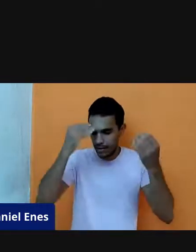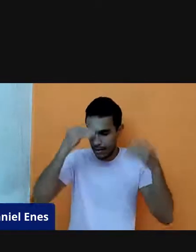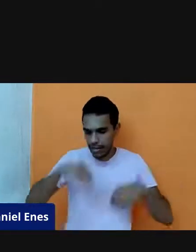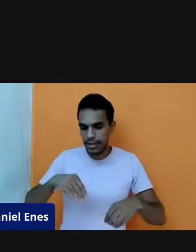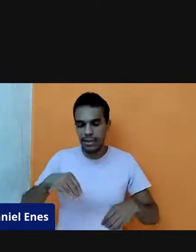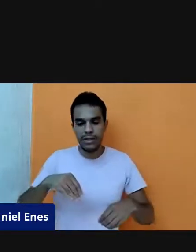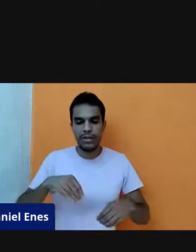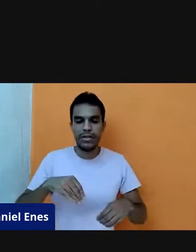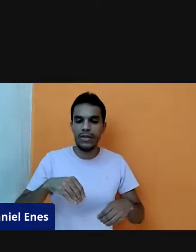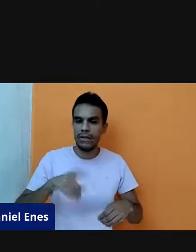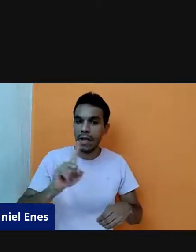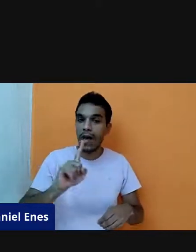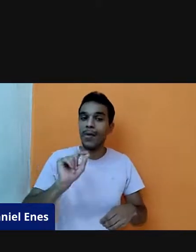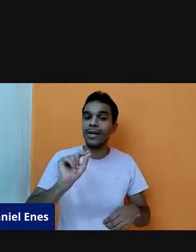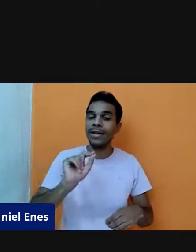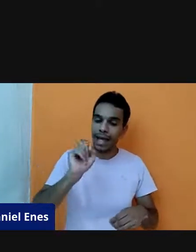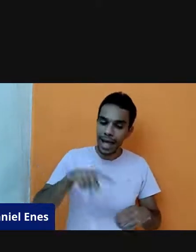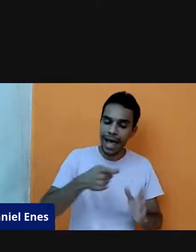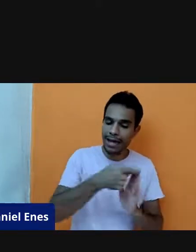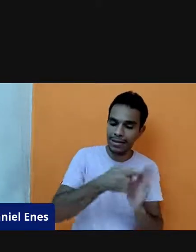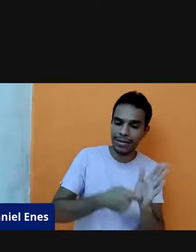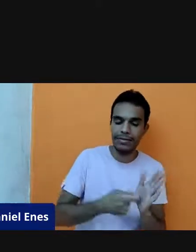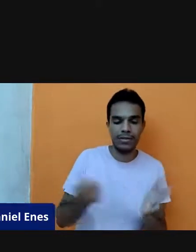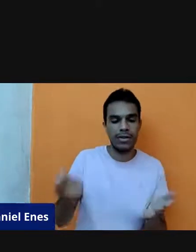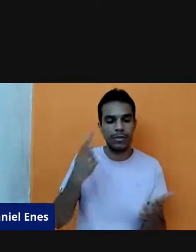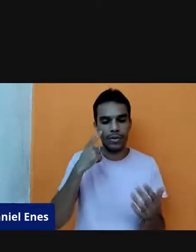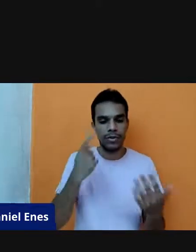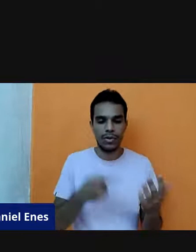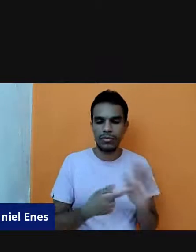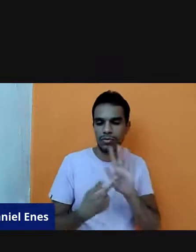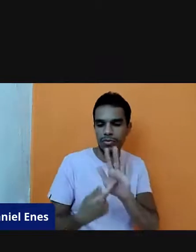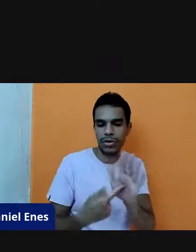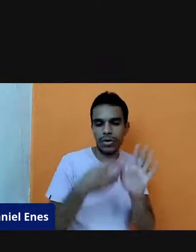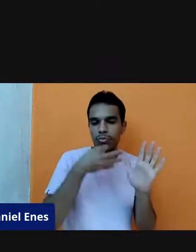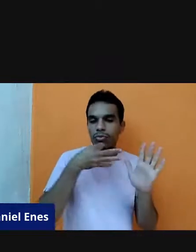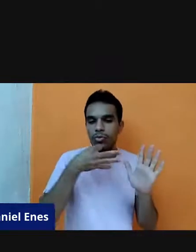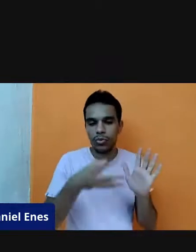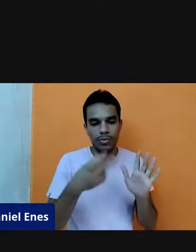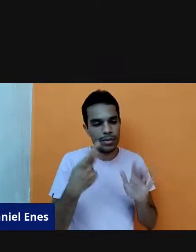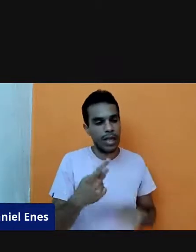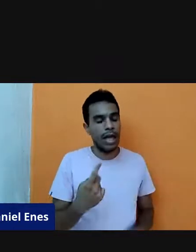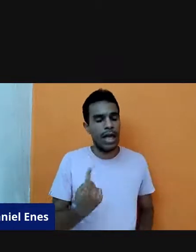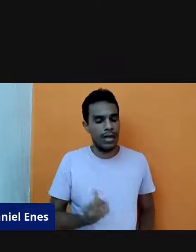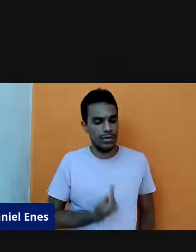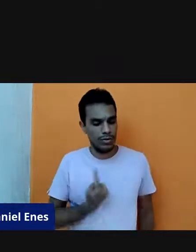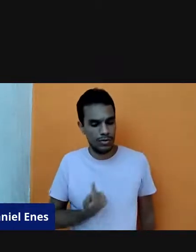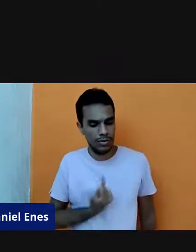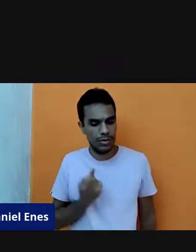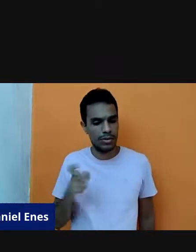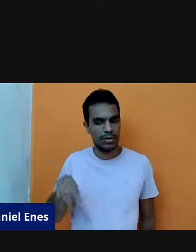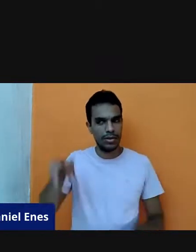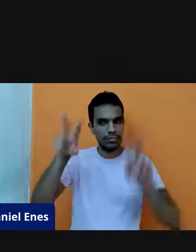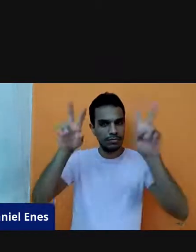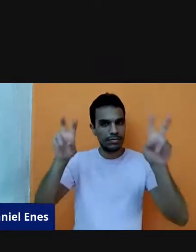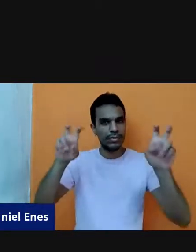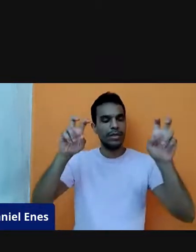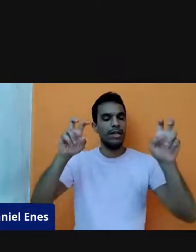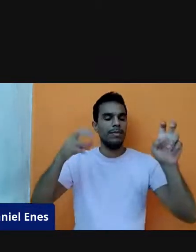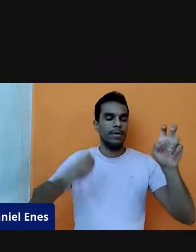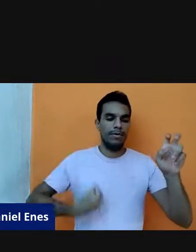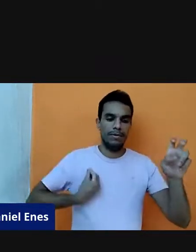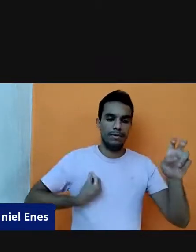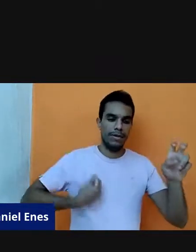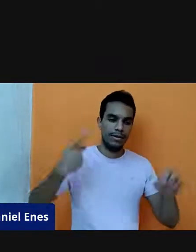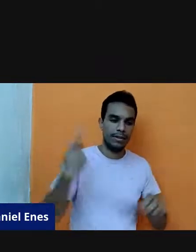E aí eu trouxe um trechinho aqui para vocês do comentário sobre a solidão. É um tema bastante presente na obra